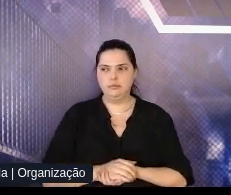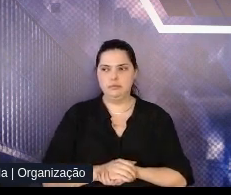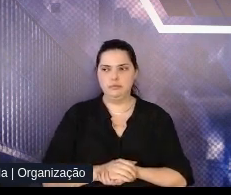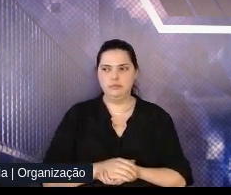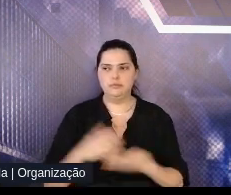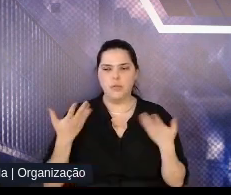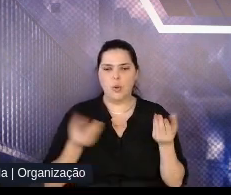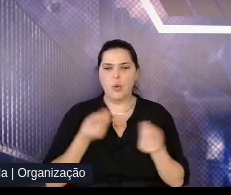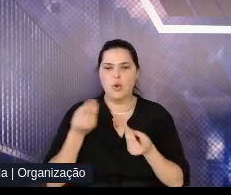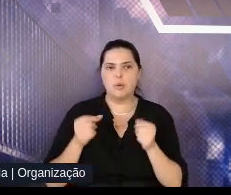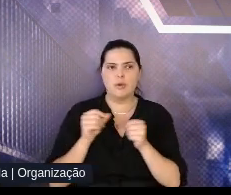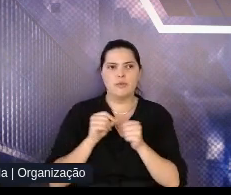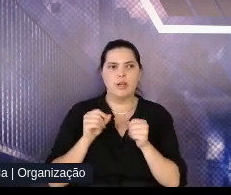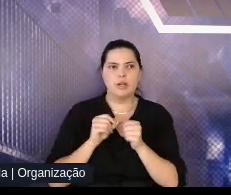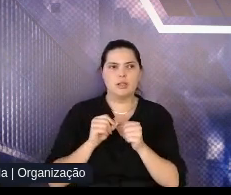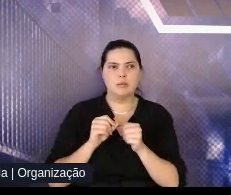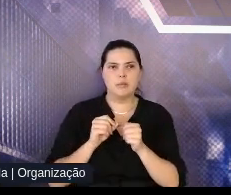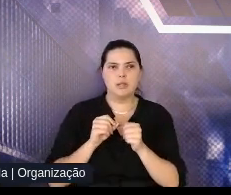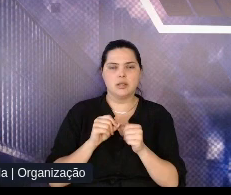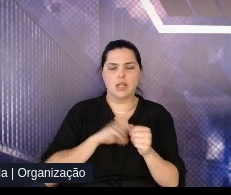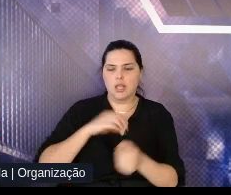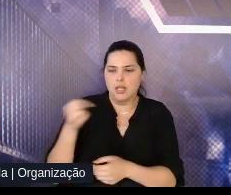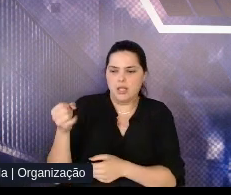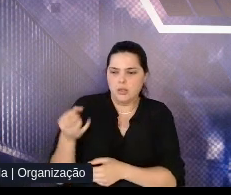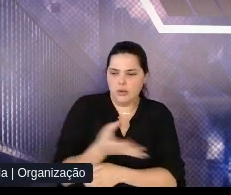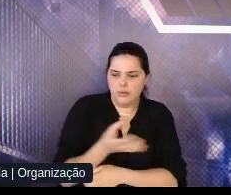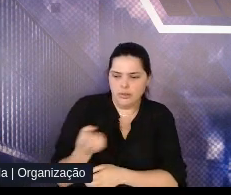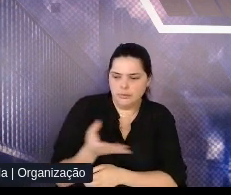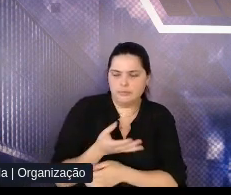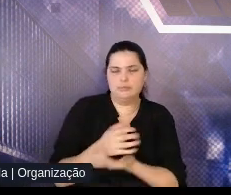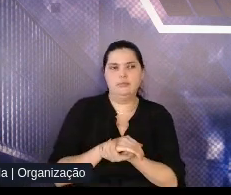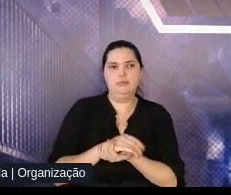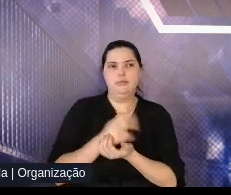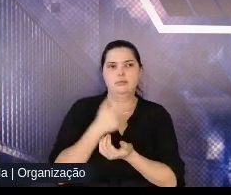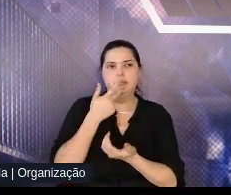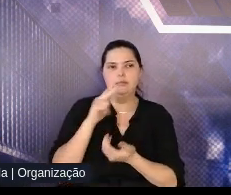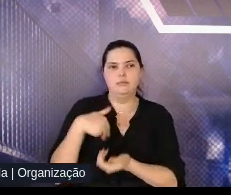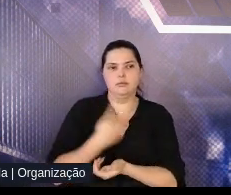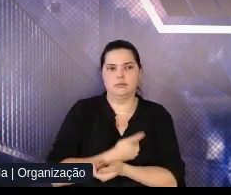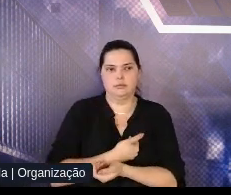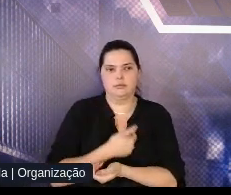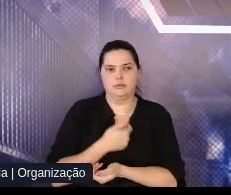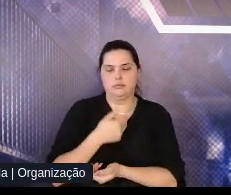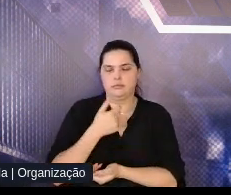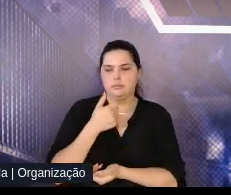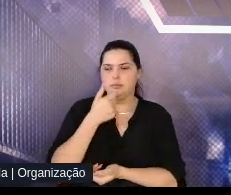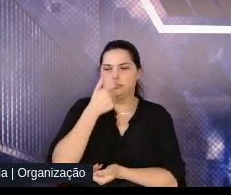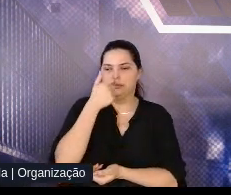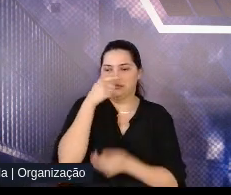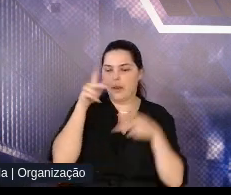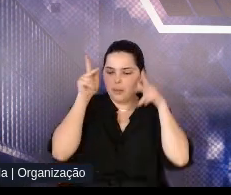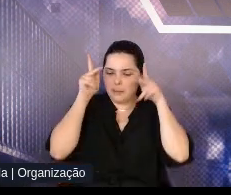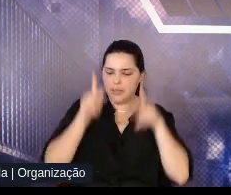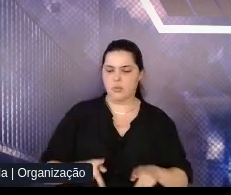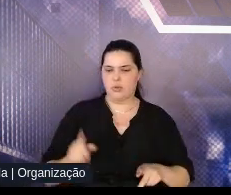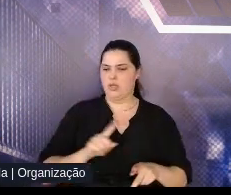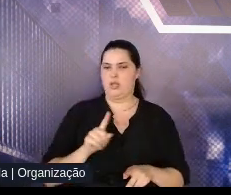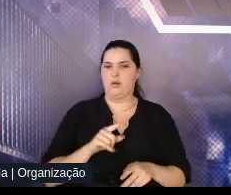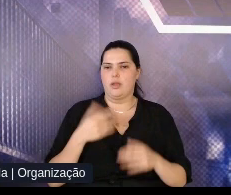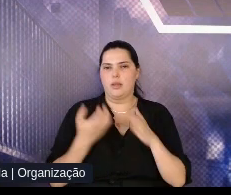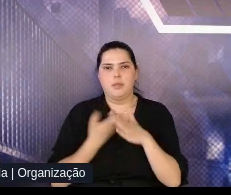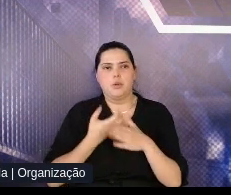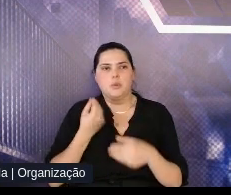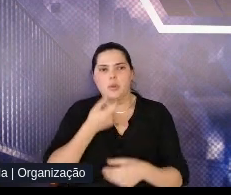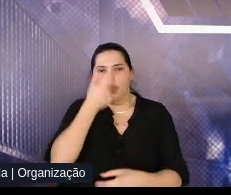Então, como que a gente pode promover inovação? Eu vou falar um pouco de nós, pessoas, não empresas. Como que nós,